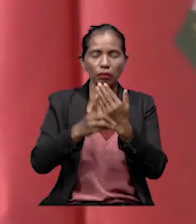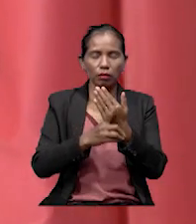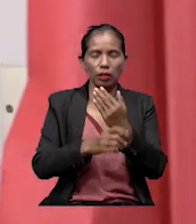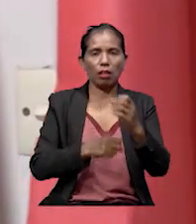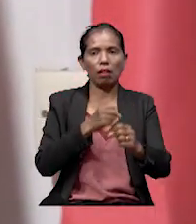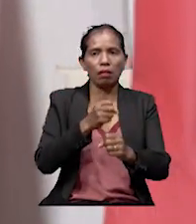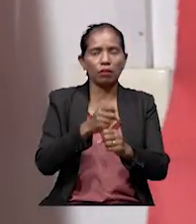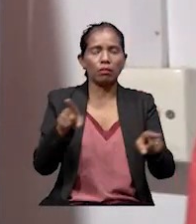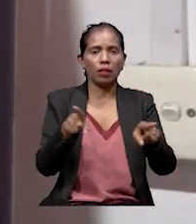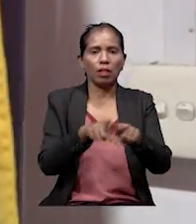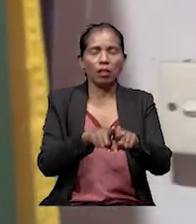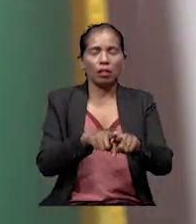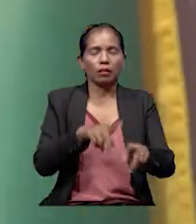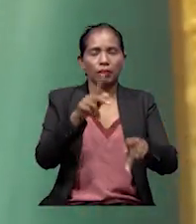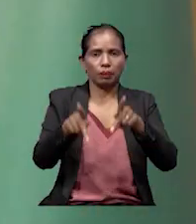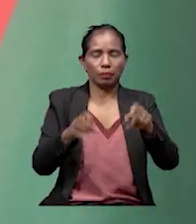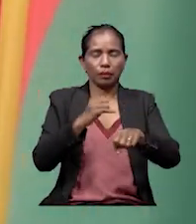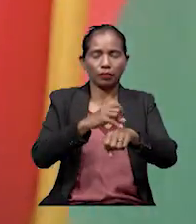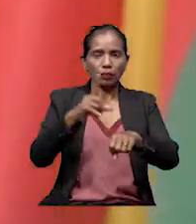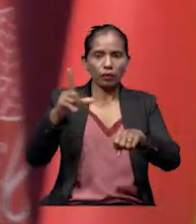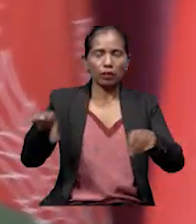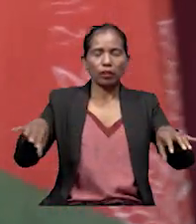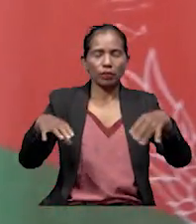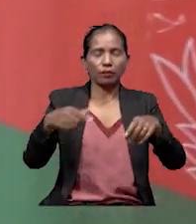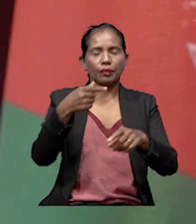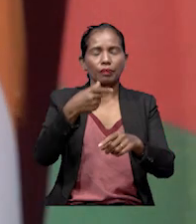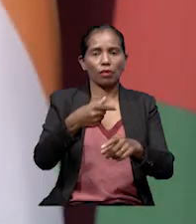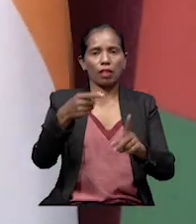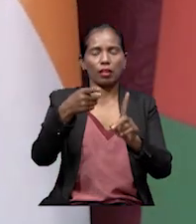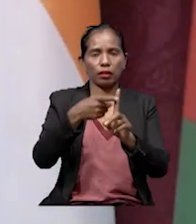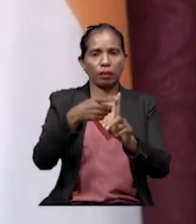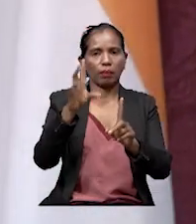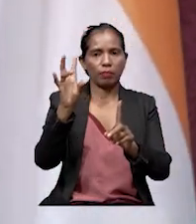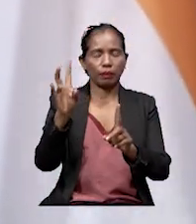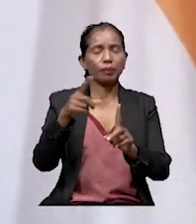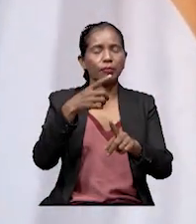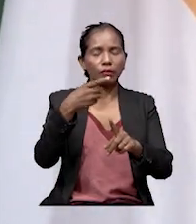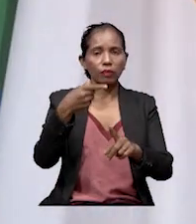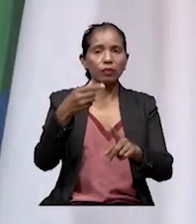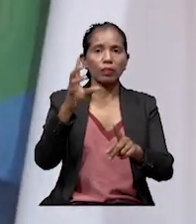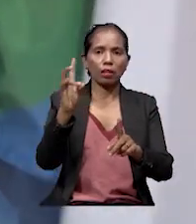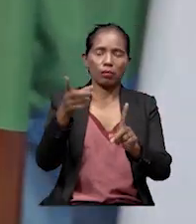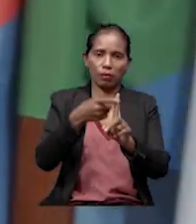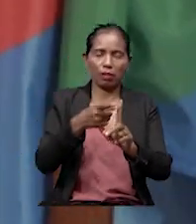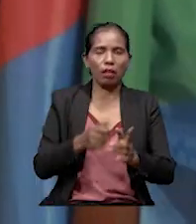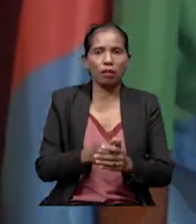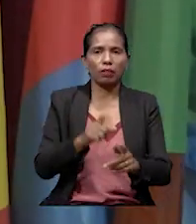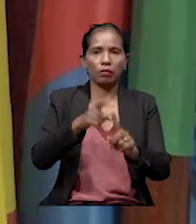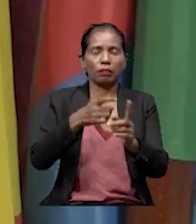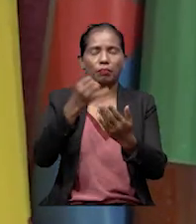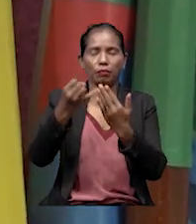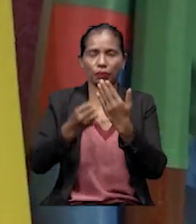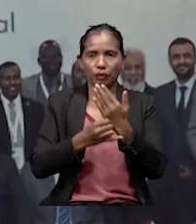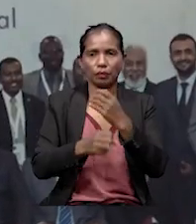nudar rekonyesimento husi komunidadi internasional, baservisu G7 Plus nyen, ihe nivel global. Ia fulan Julio tinang ring roro nu resengi da G7